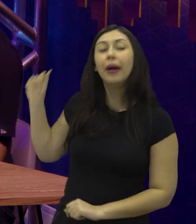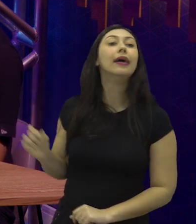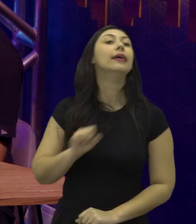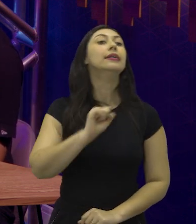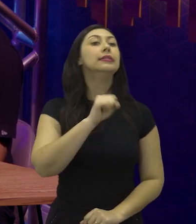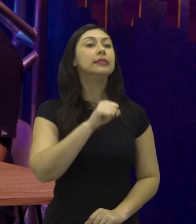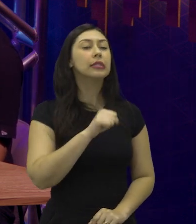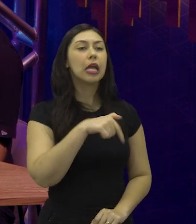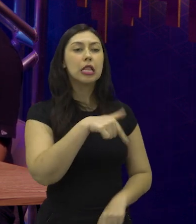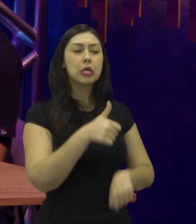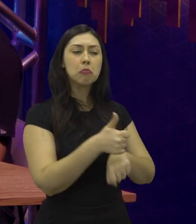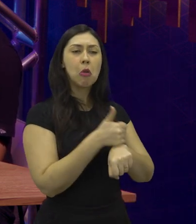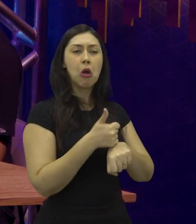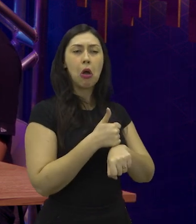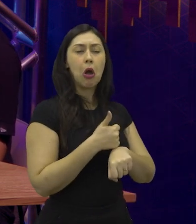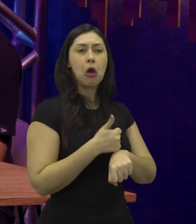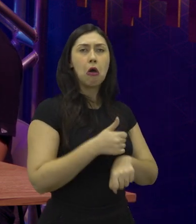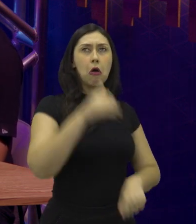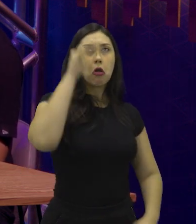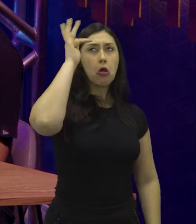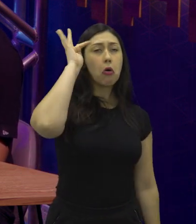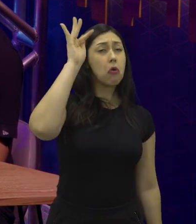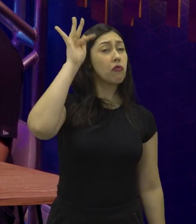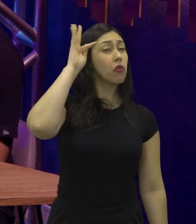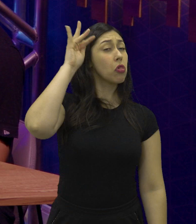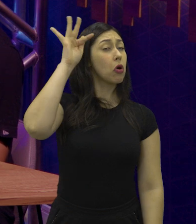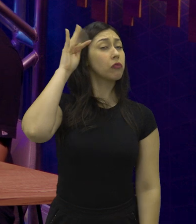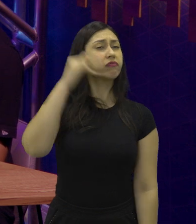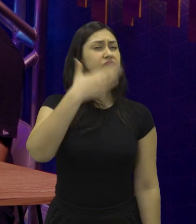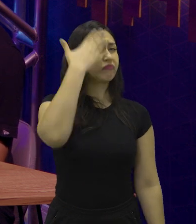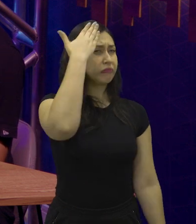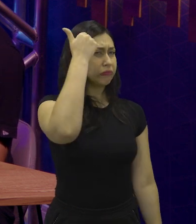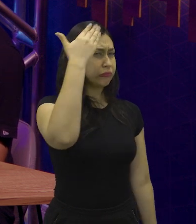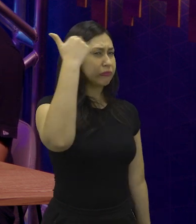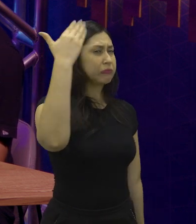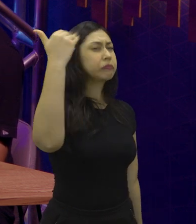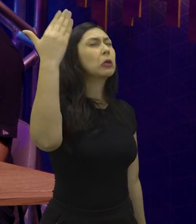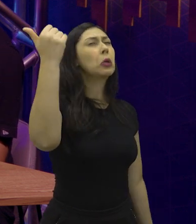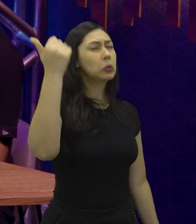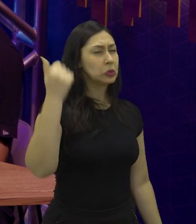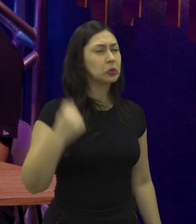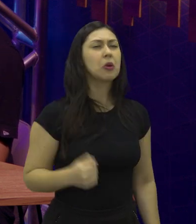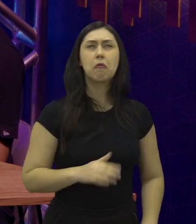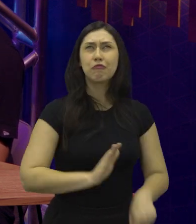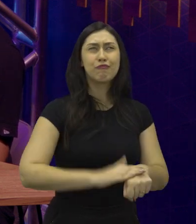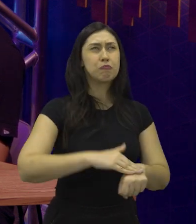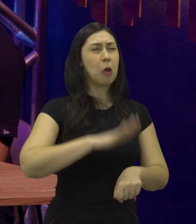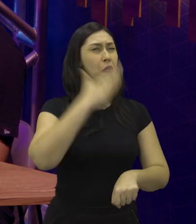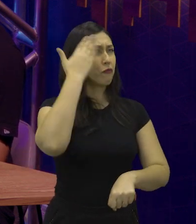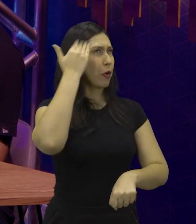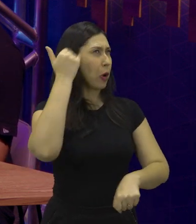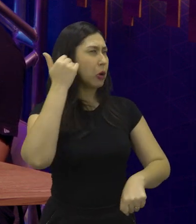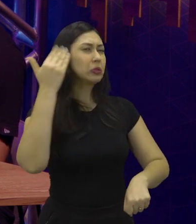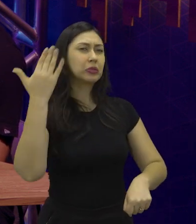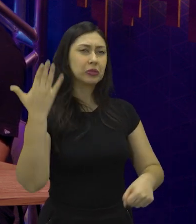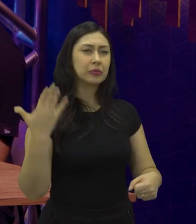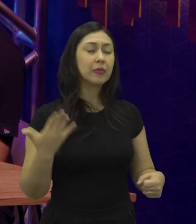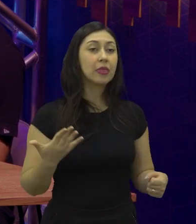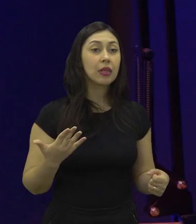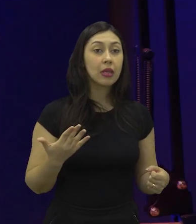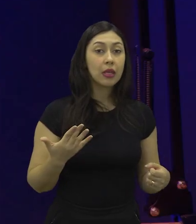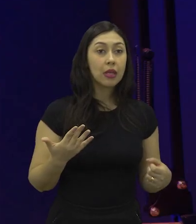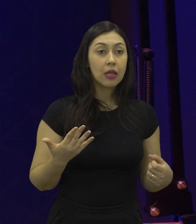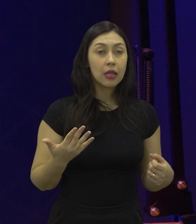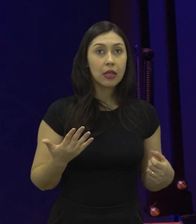Sócrates, então, um filósofo, né, grego, extremamente conhecido, talvez o filósofo, né, mais conhecido da cultura